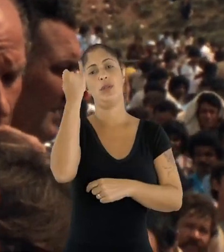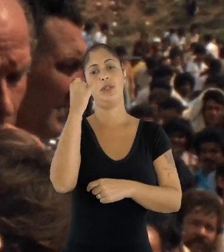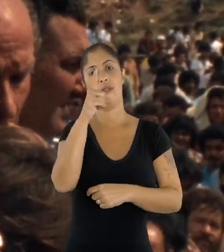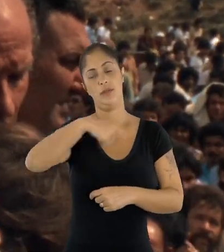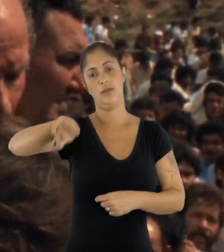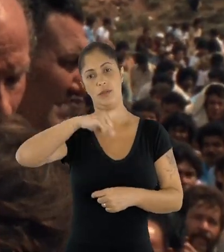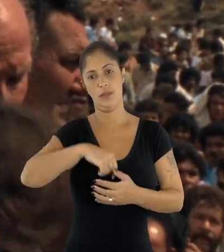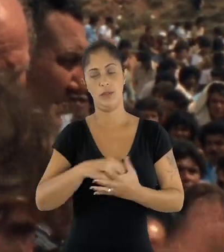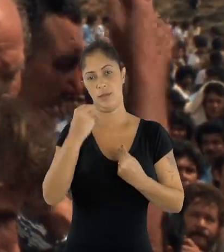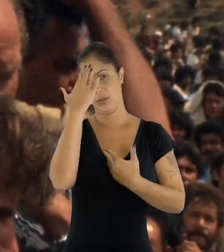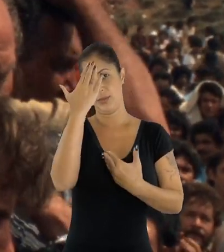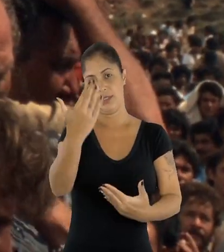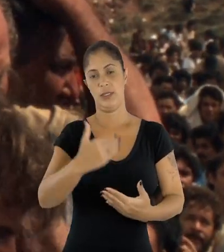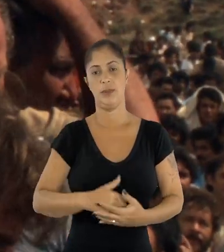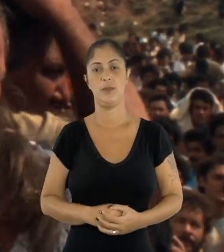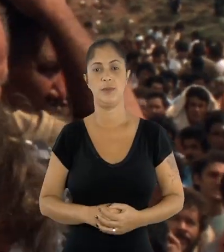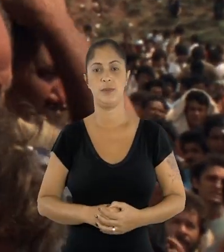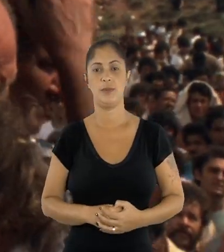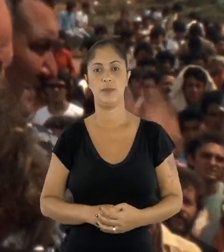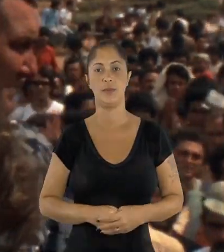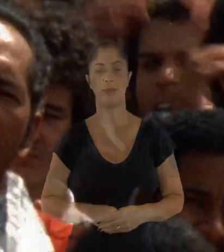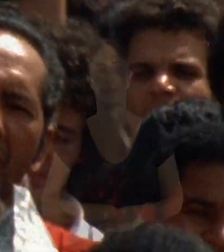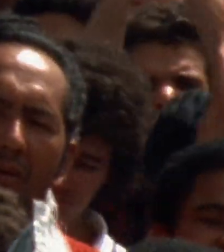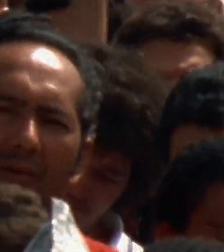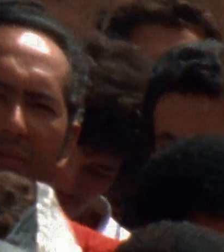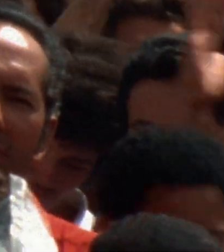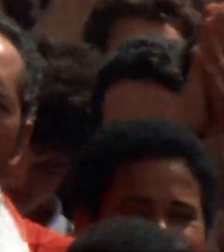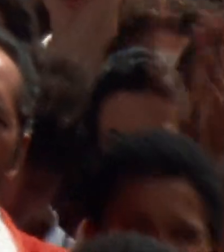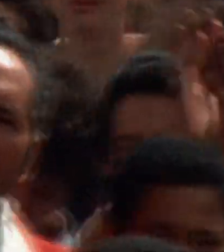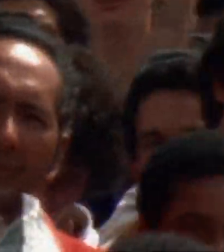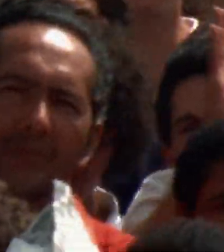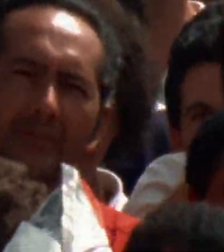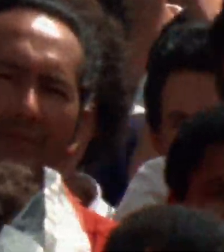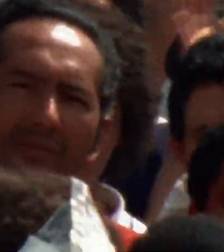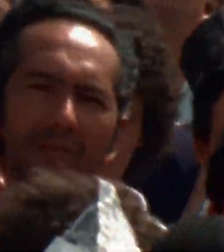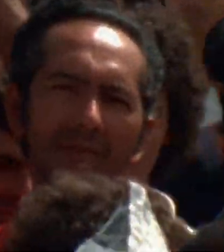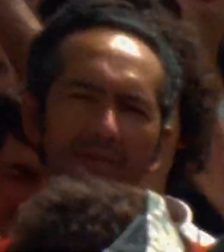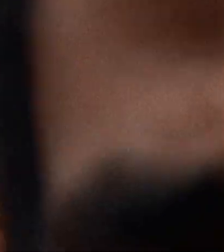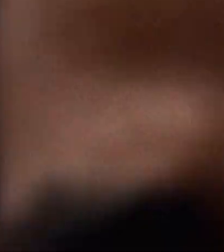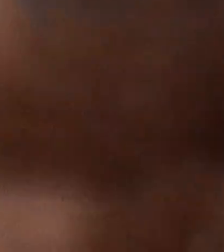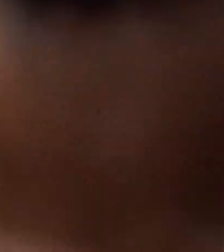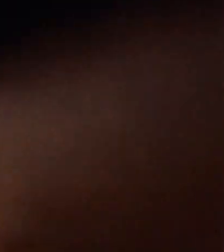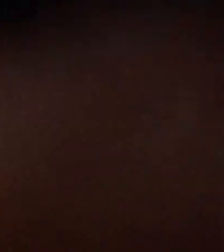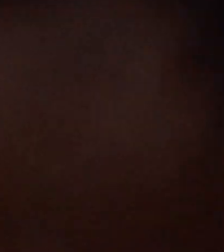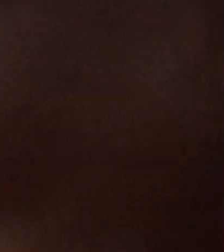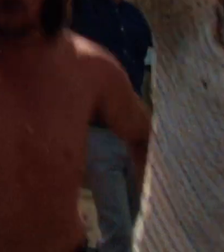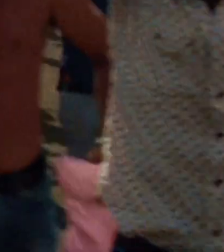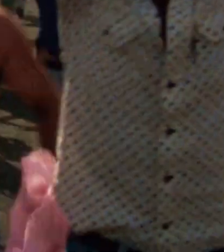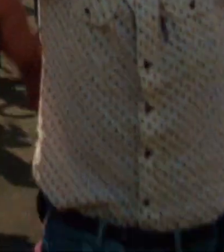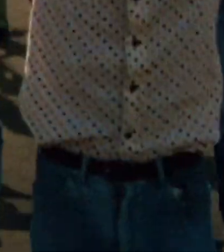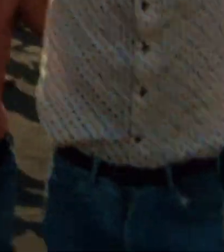união é importante para vocês. Muito obrigado. A multidão bate palmas. Homens com